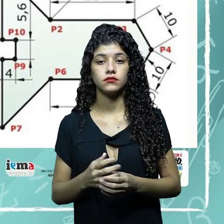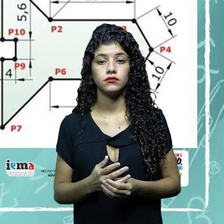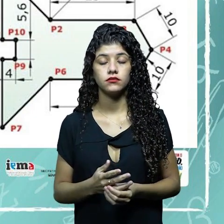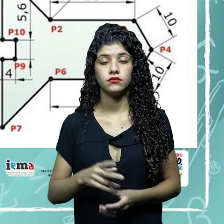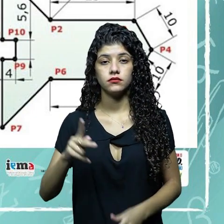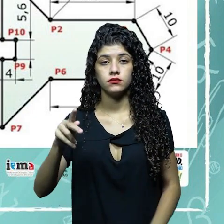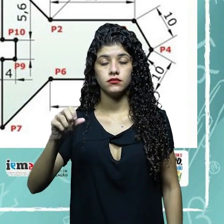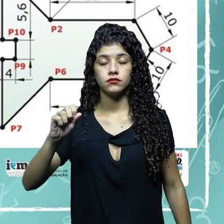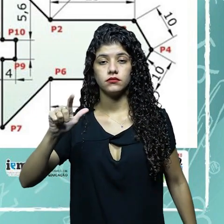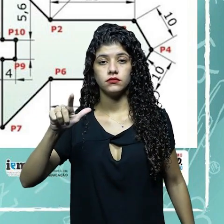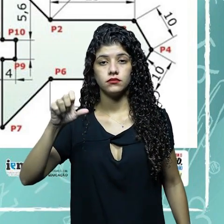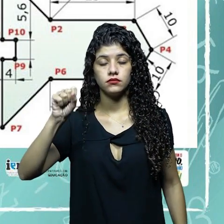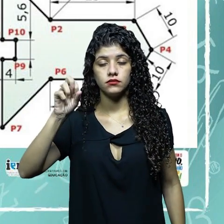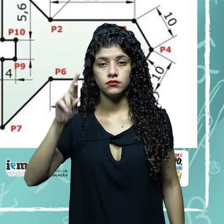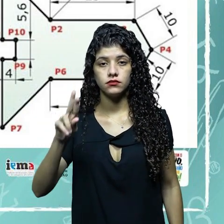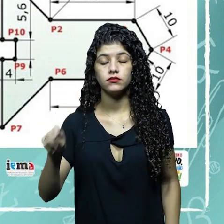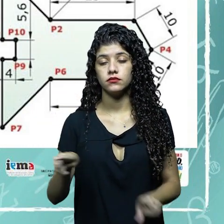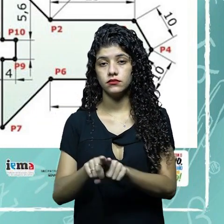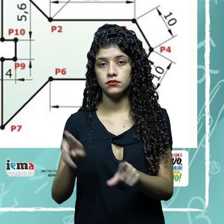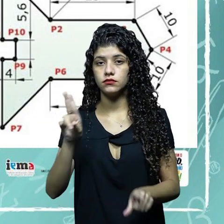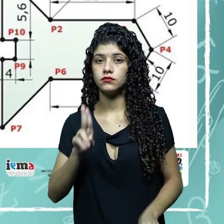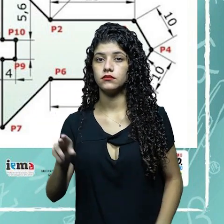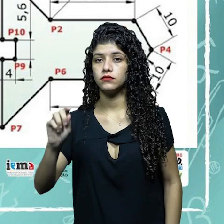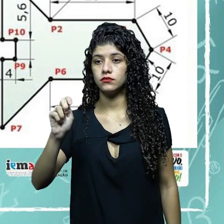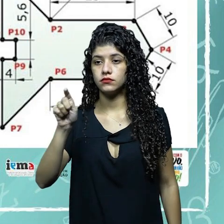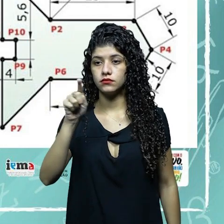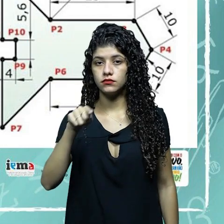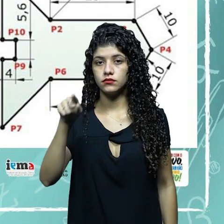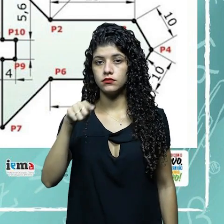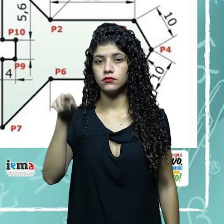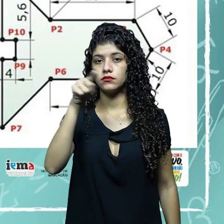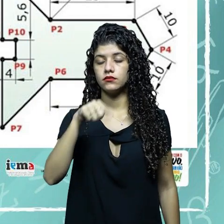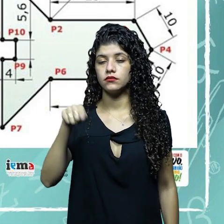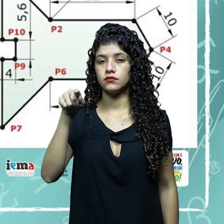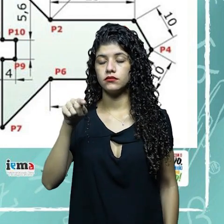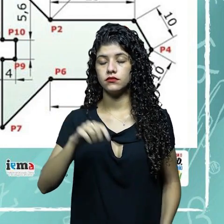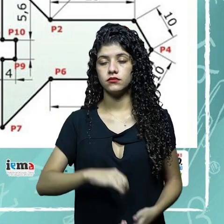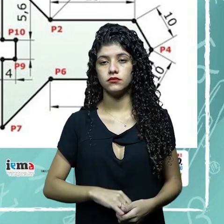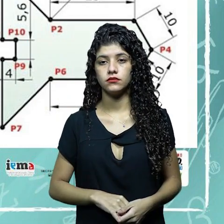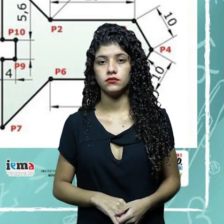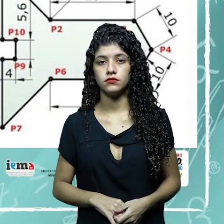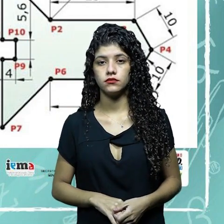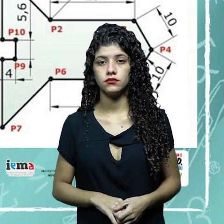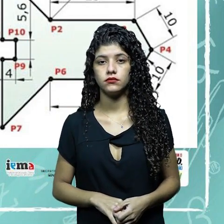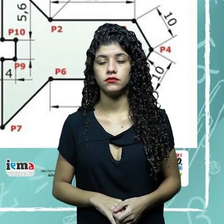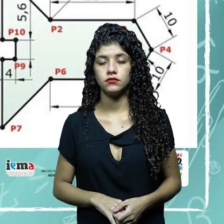arroba, certo? E o arroba, gente, aqui,